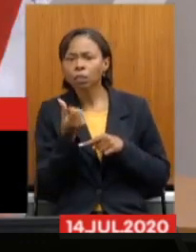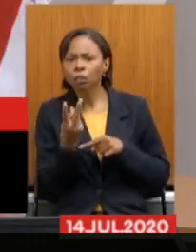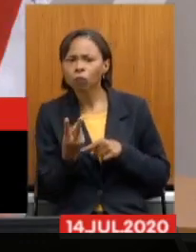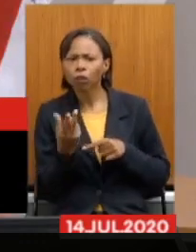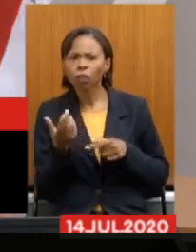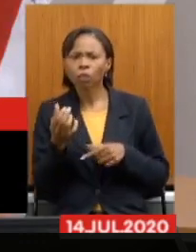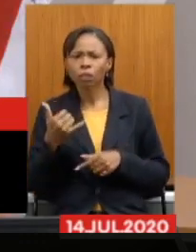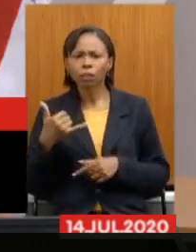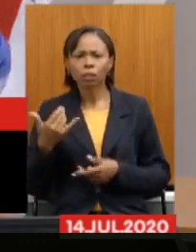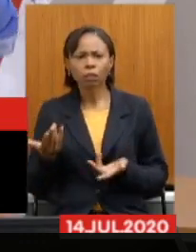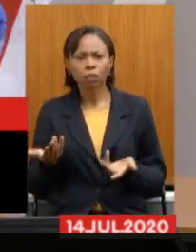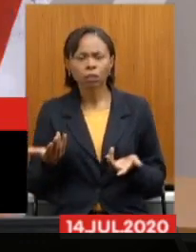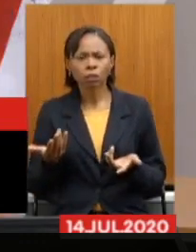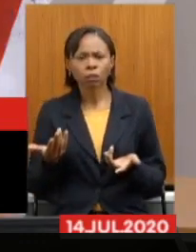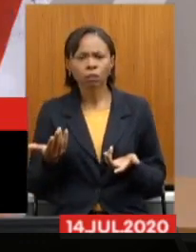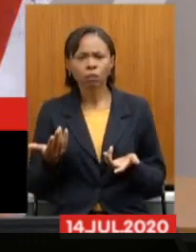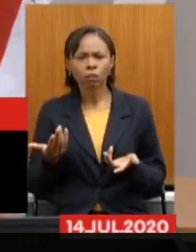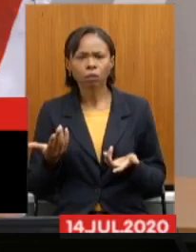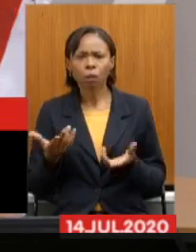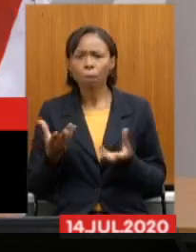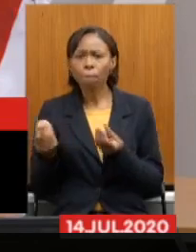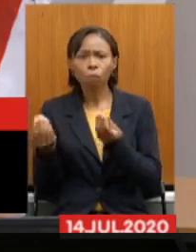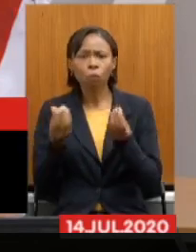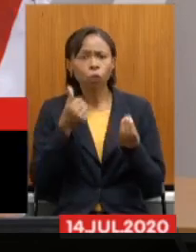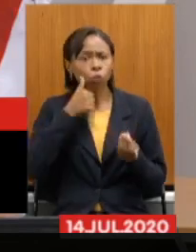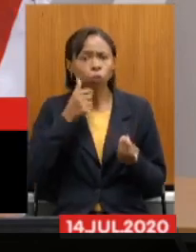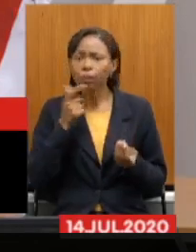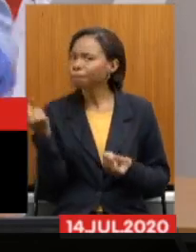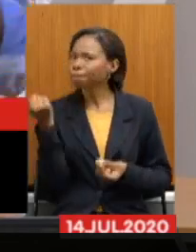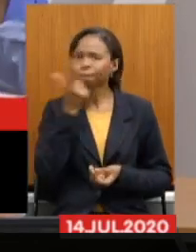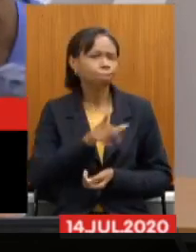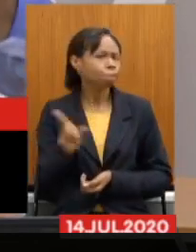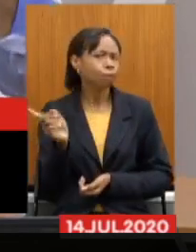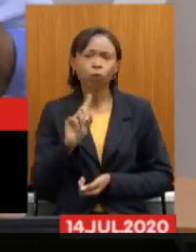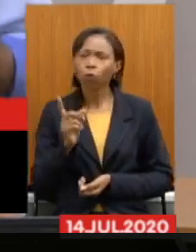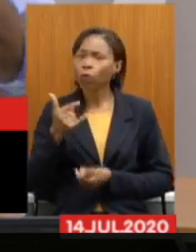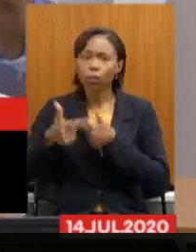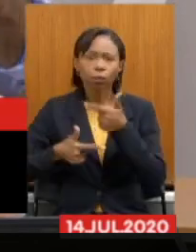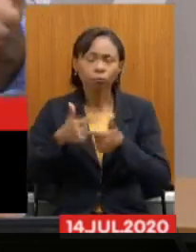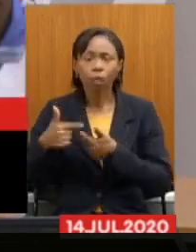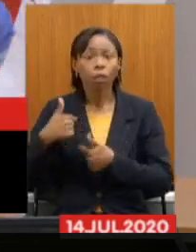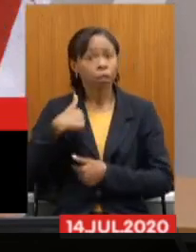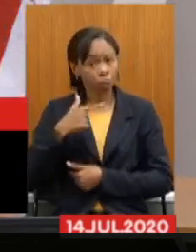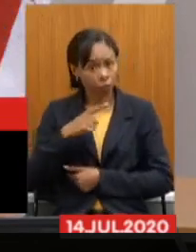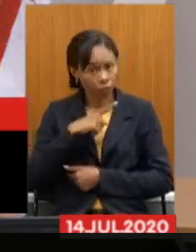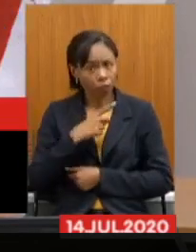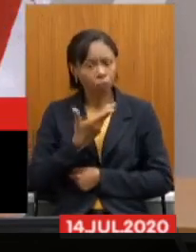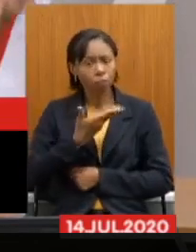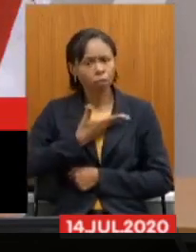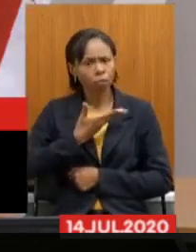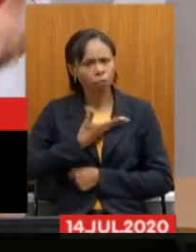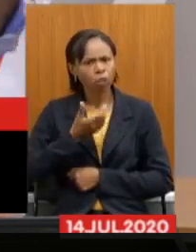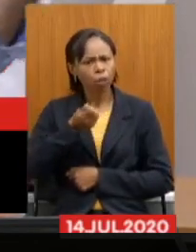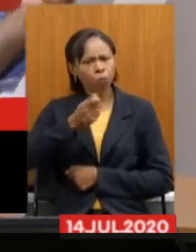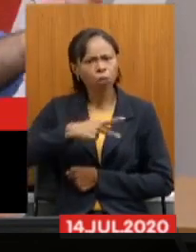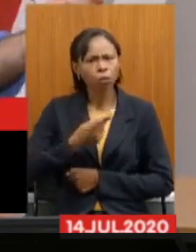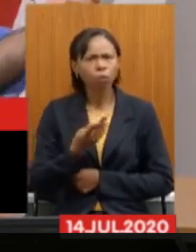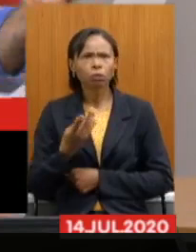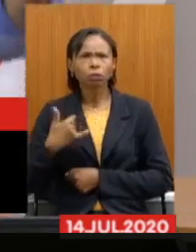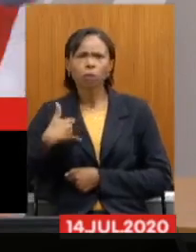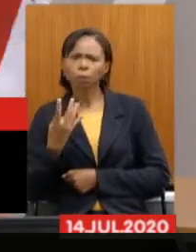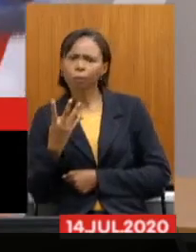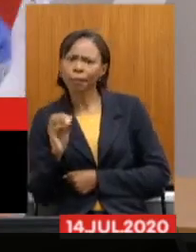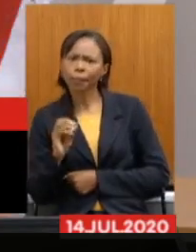62 anos, muitas não conseguirão trabalhar. Eu tenho colegas aposentando com 40 anos, 50